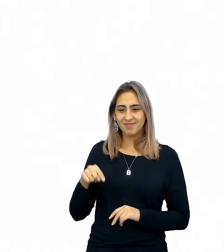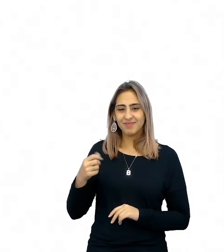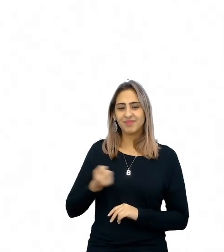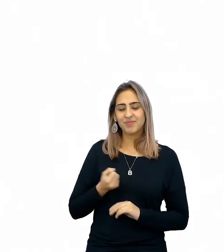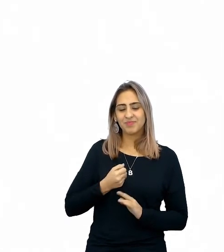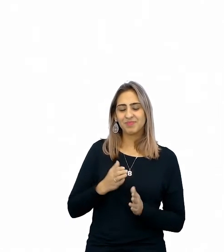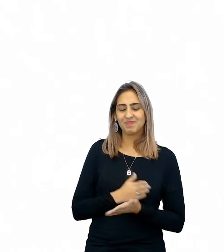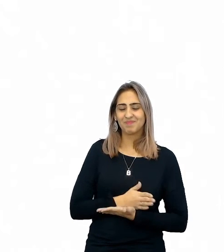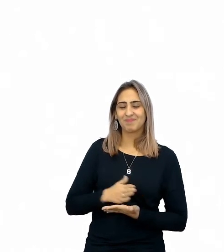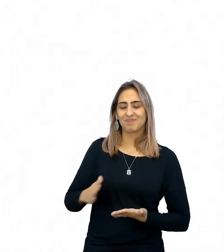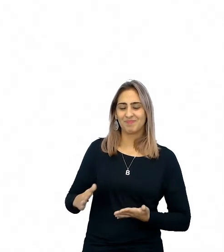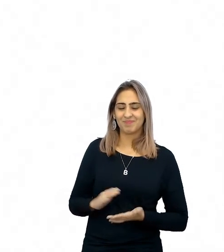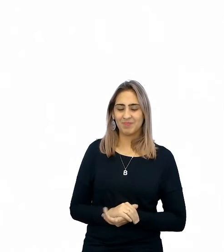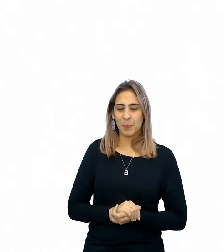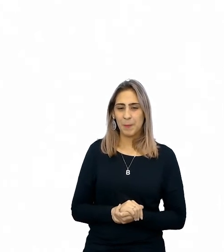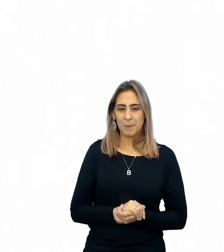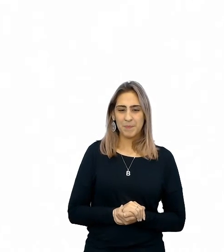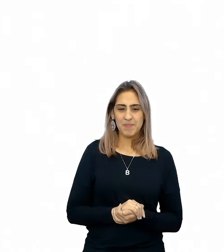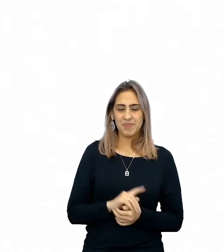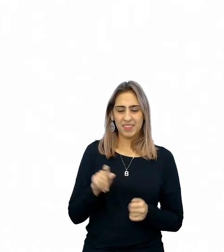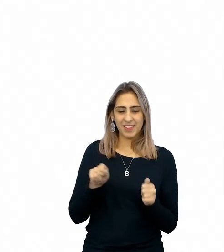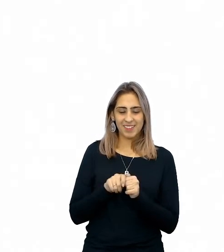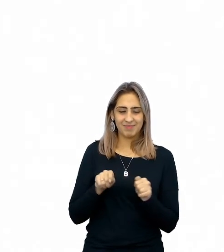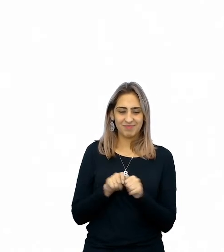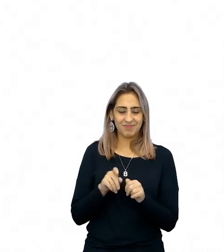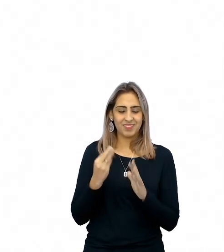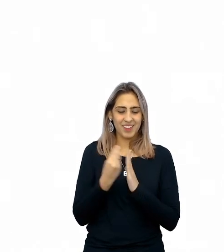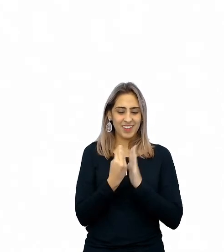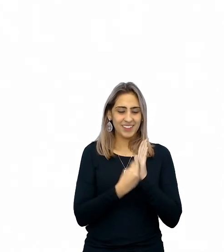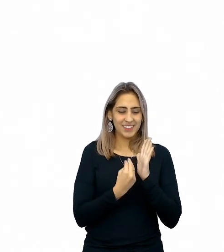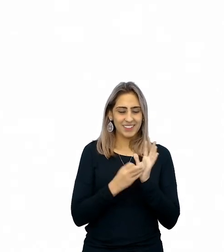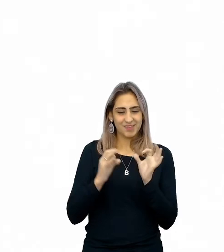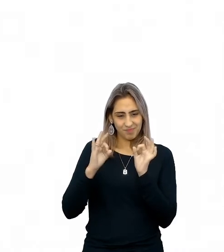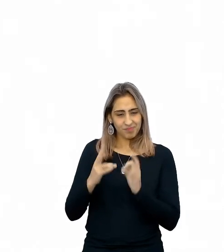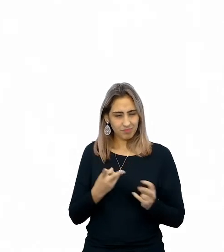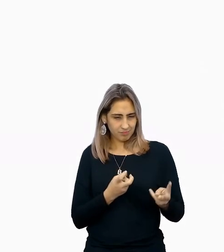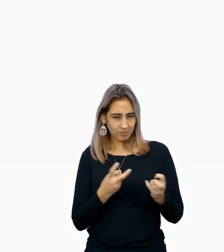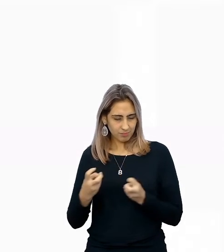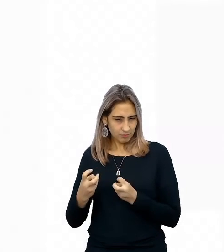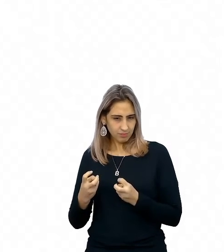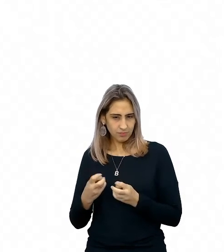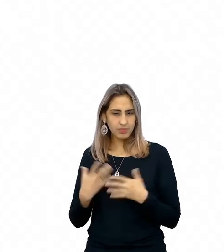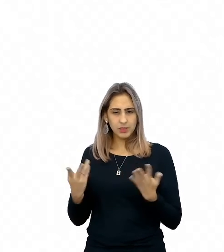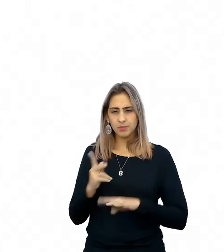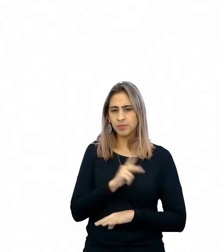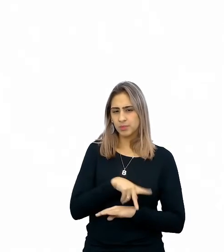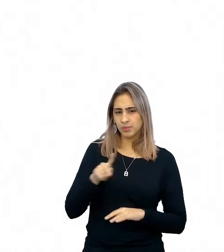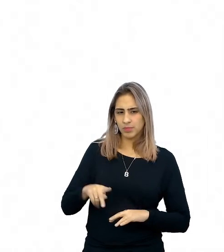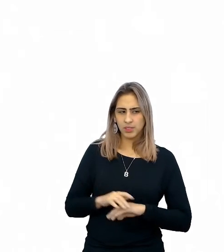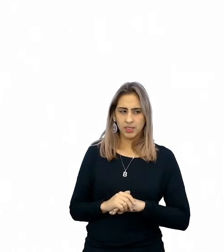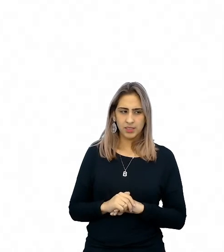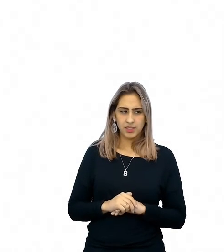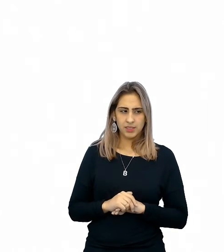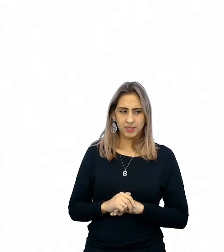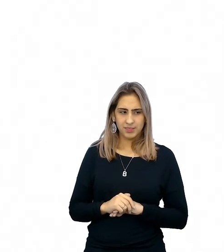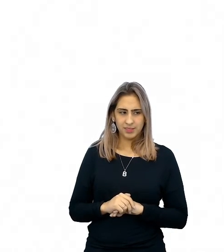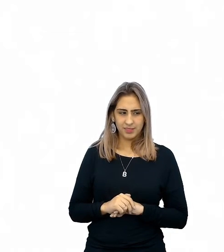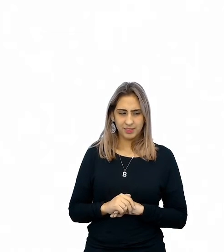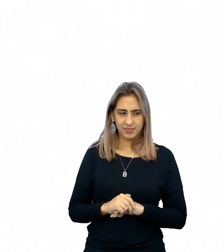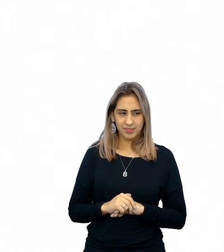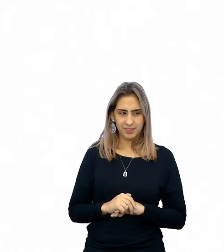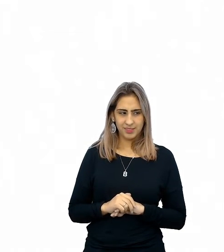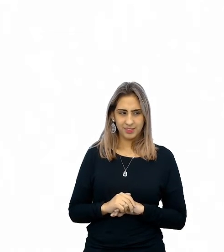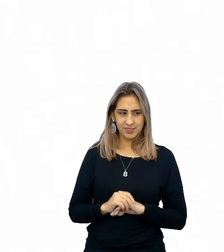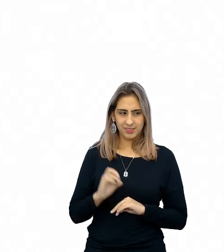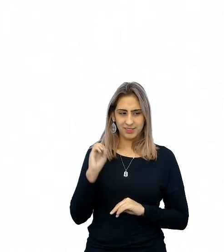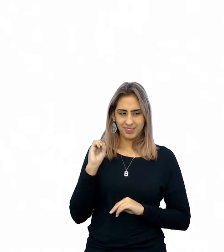denominador que nós estamos vendo aqui, que está sendo solicitado, percebem? Então, professor, nosso aluno precisa enxergar do 0